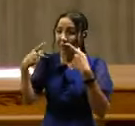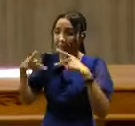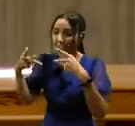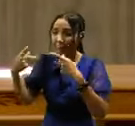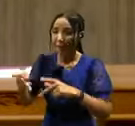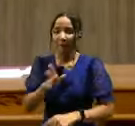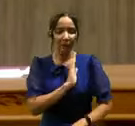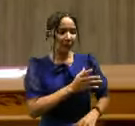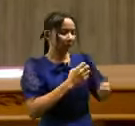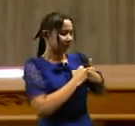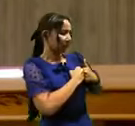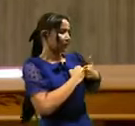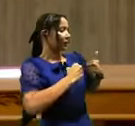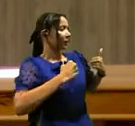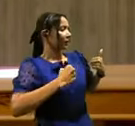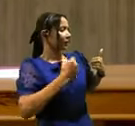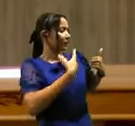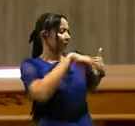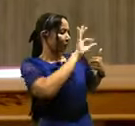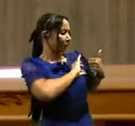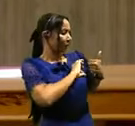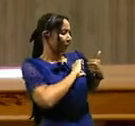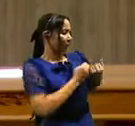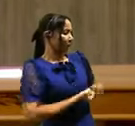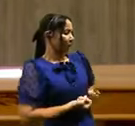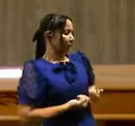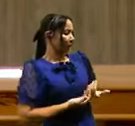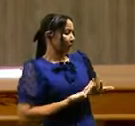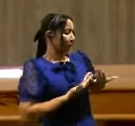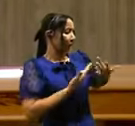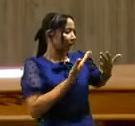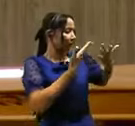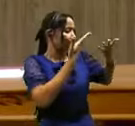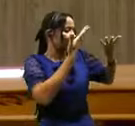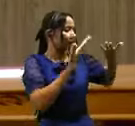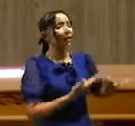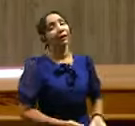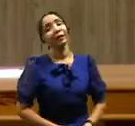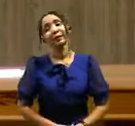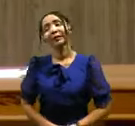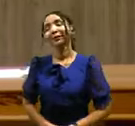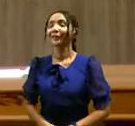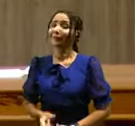irmão e dessa irmã e sacode ela aí tu é terra boa ou tu é